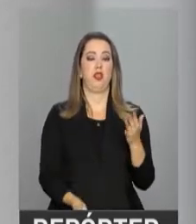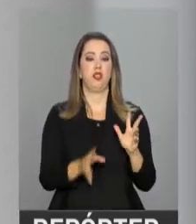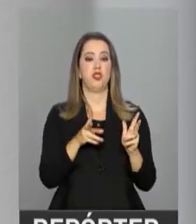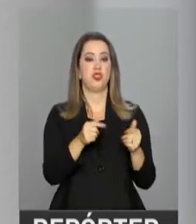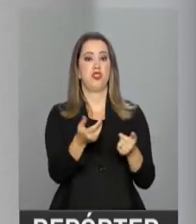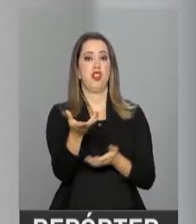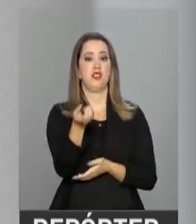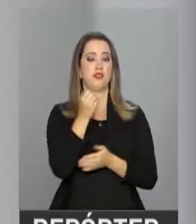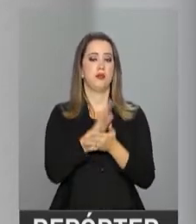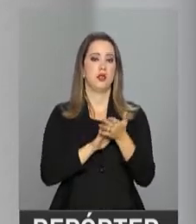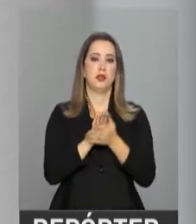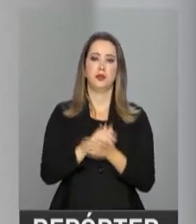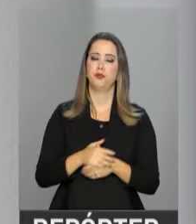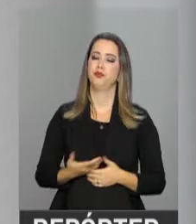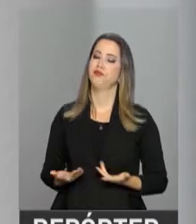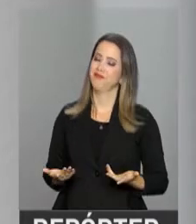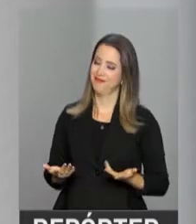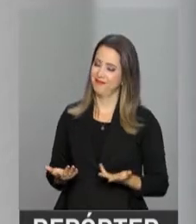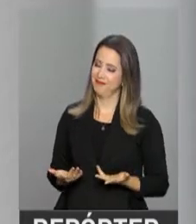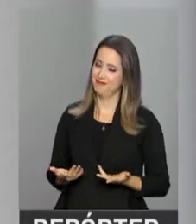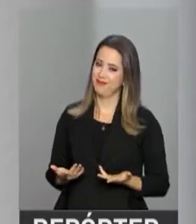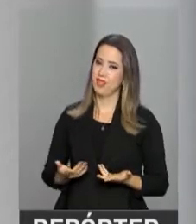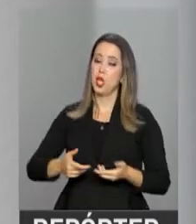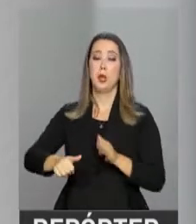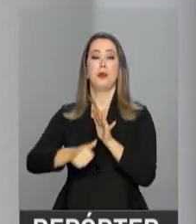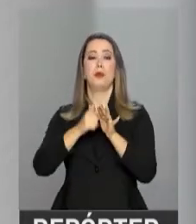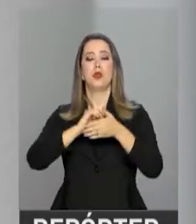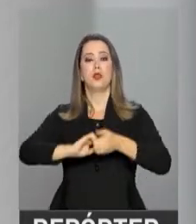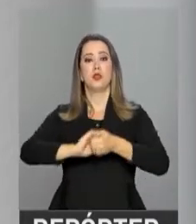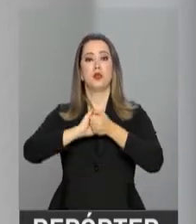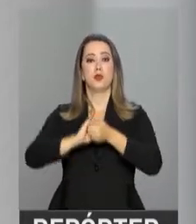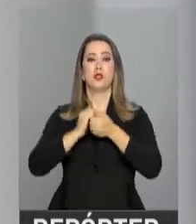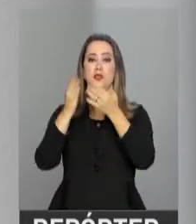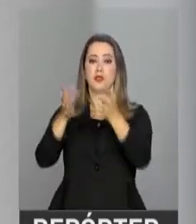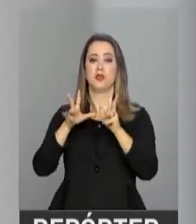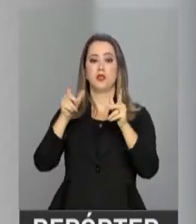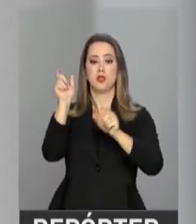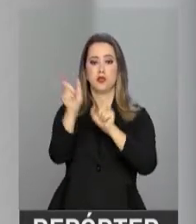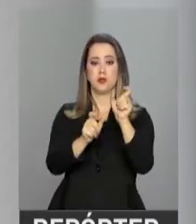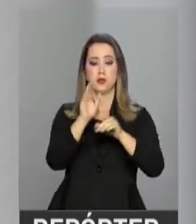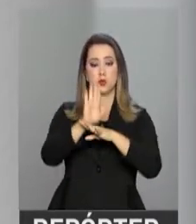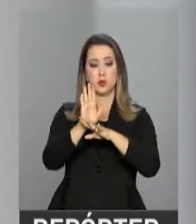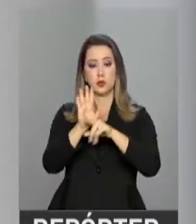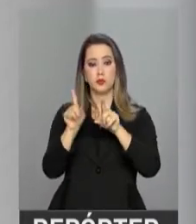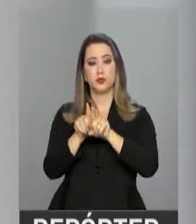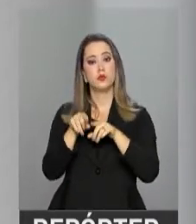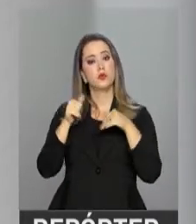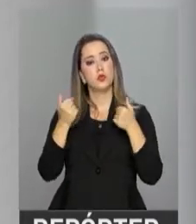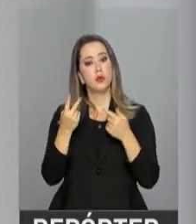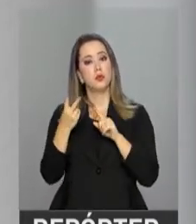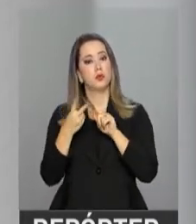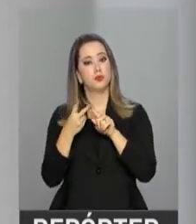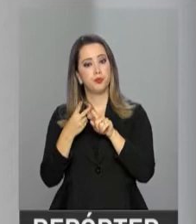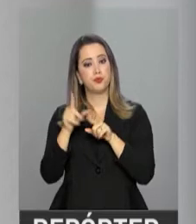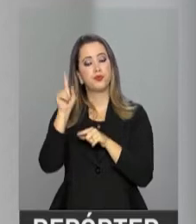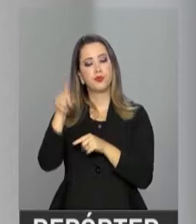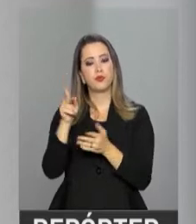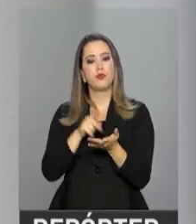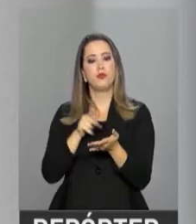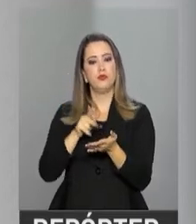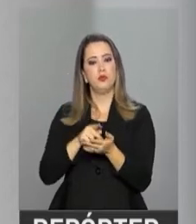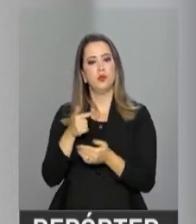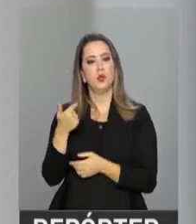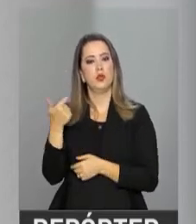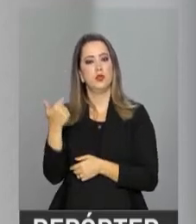cio dia você primeiro quero cumprimentar você e todas suas colaboradoras né mas em segundo lugar eu quero dizer a você que realmente se não